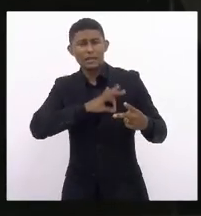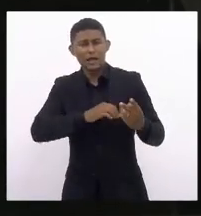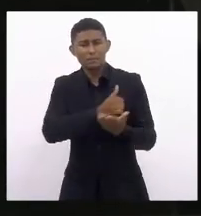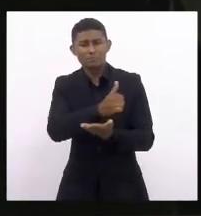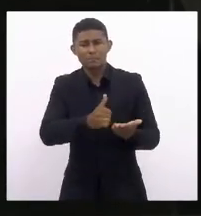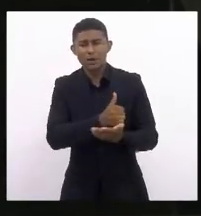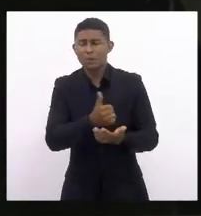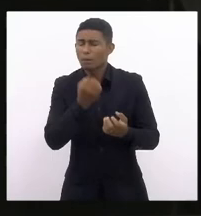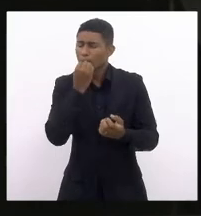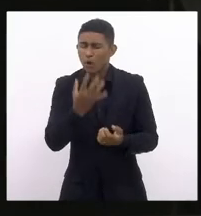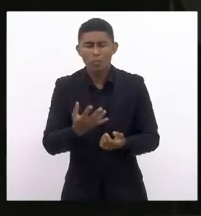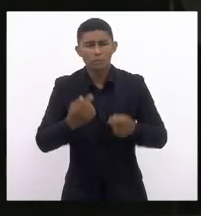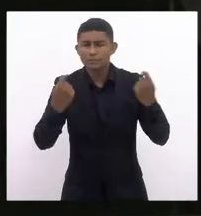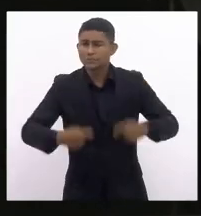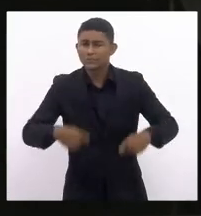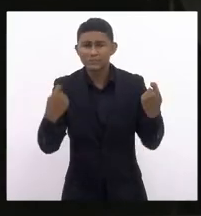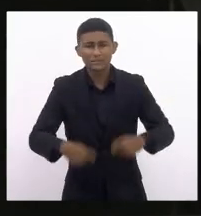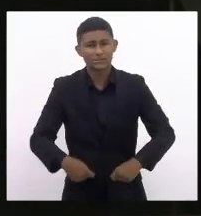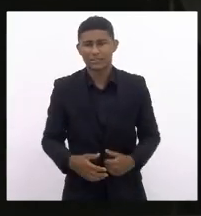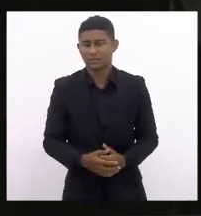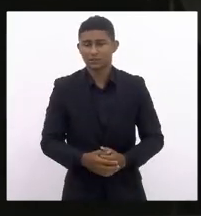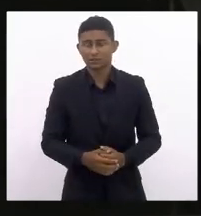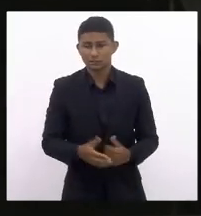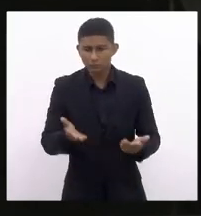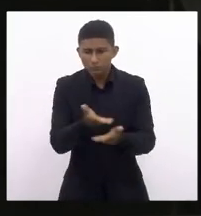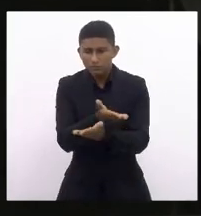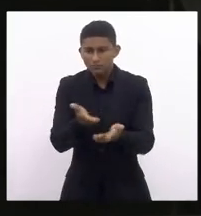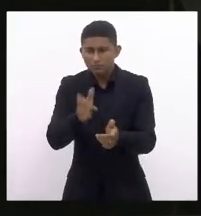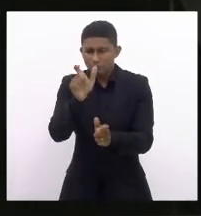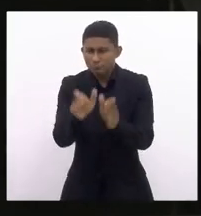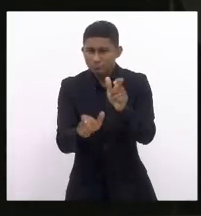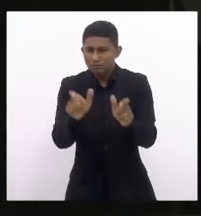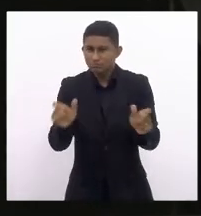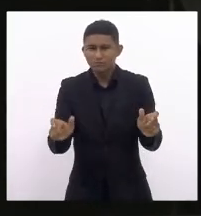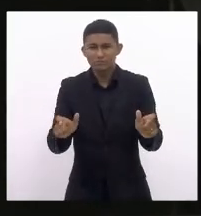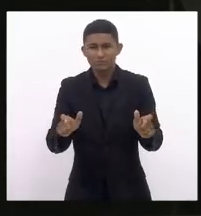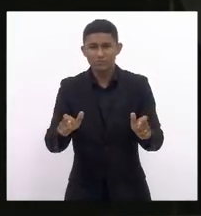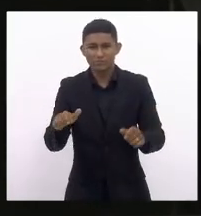é justo que esses profissionais